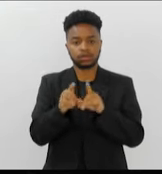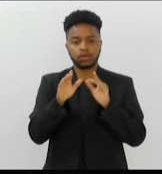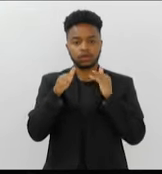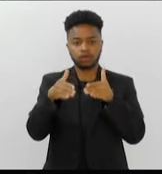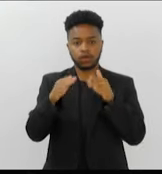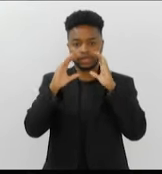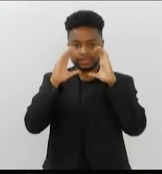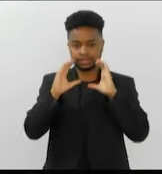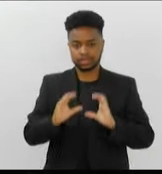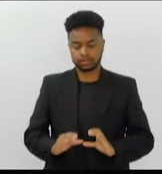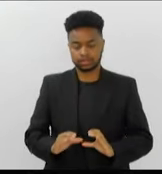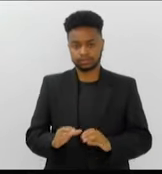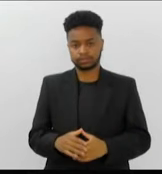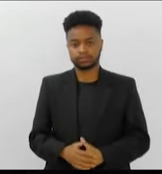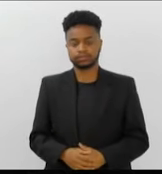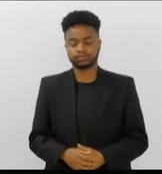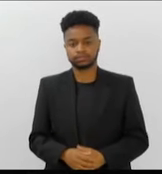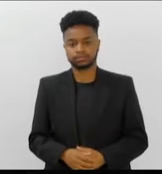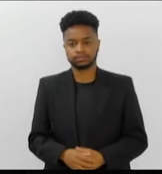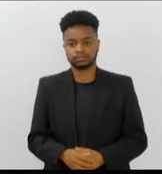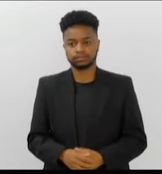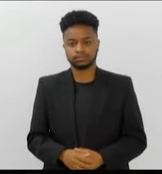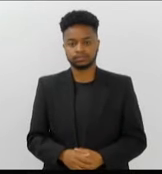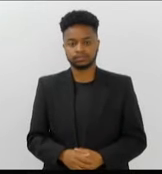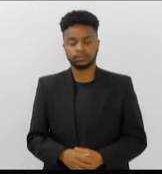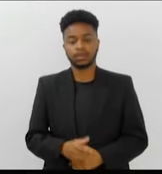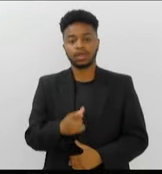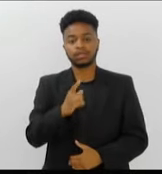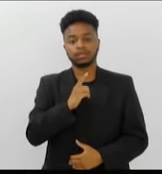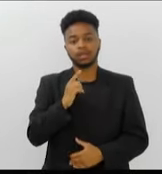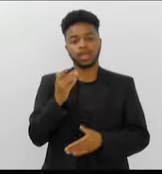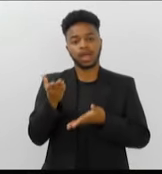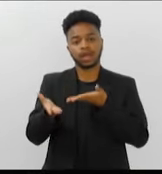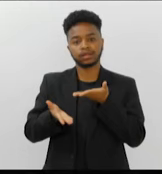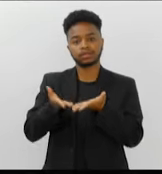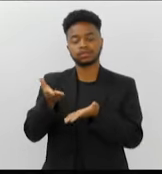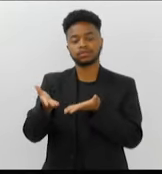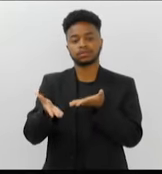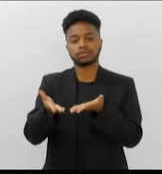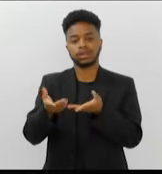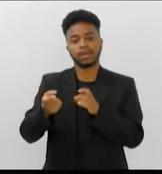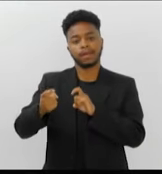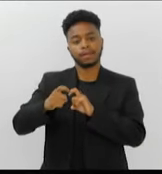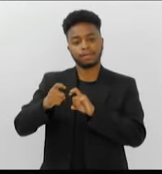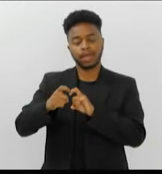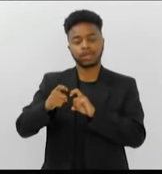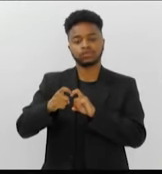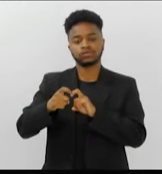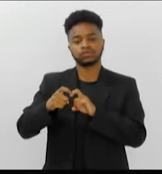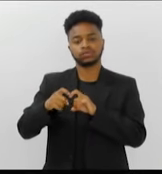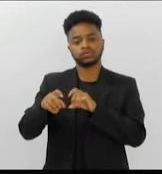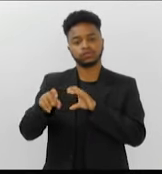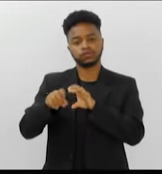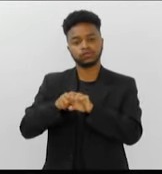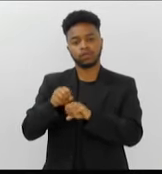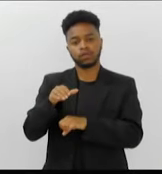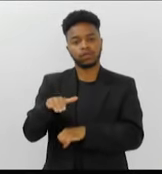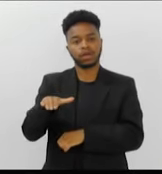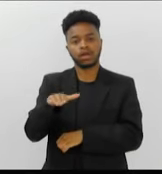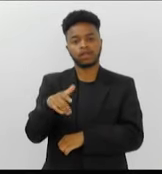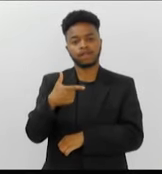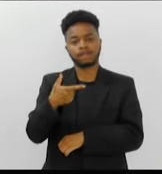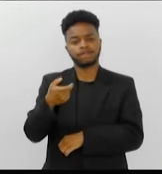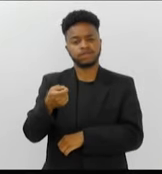cidadania, deputado Luiz Paulo, onde tem um atendimento de médico especializado de mais de